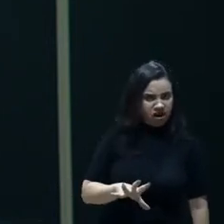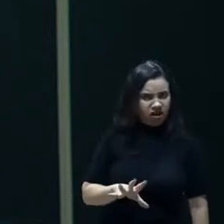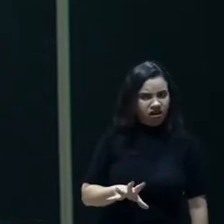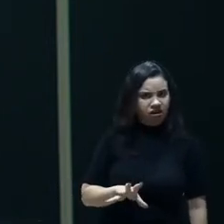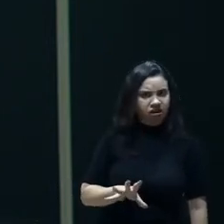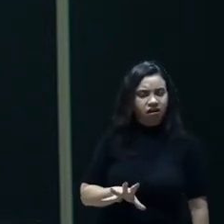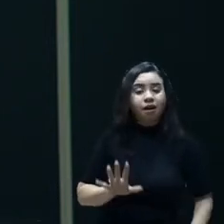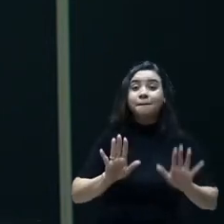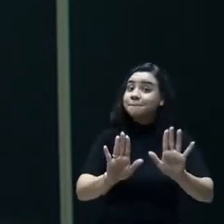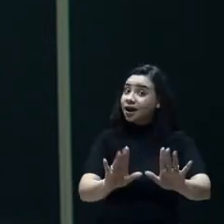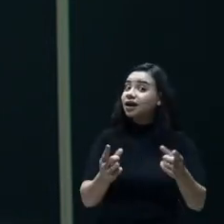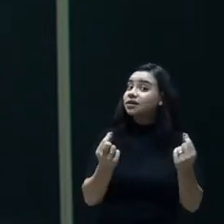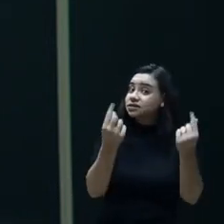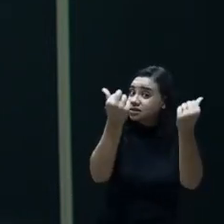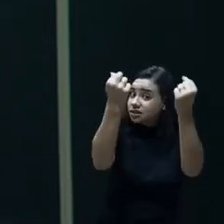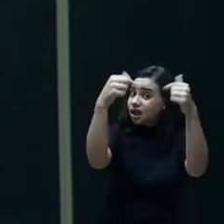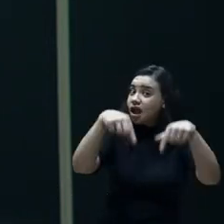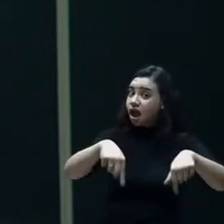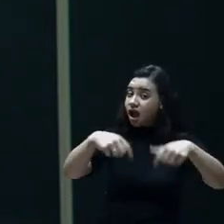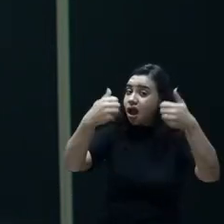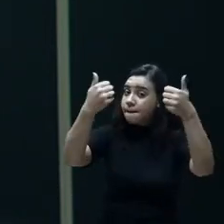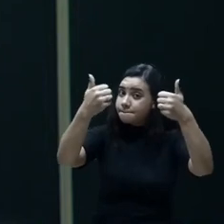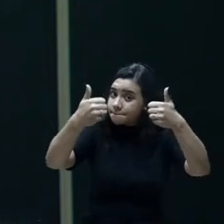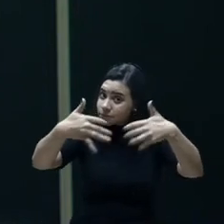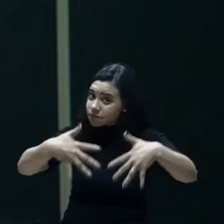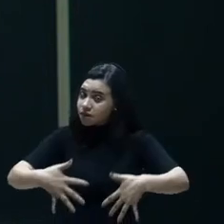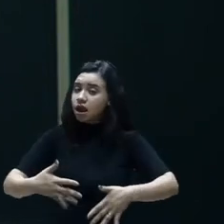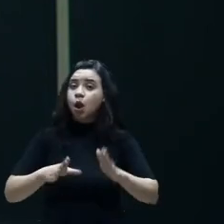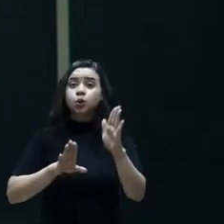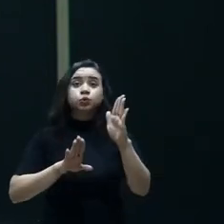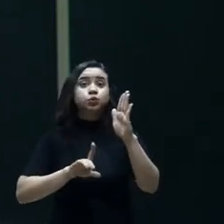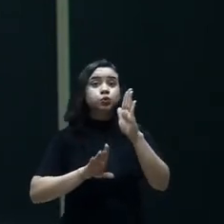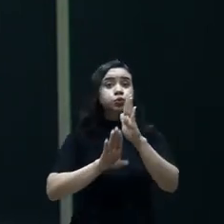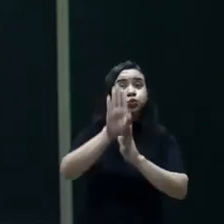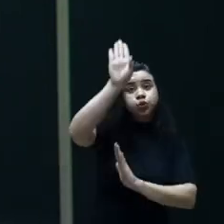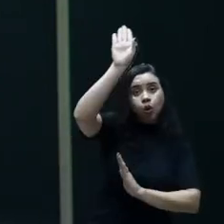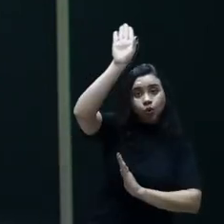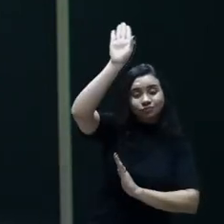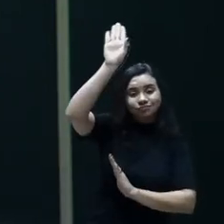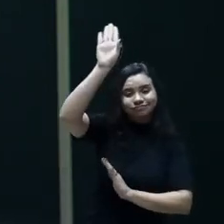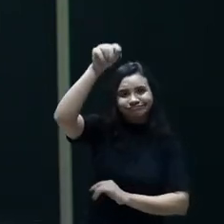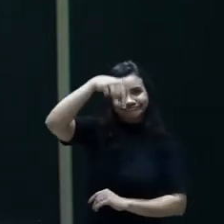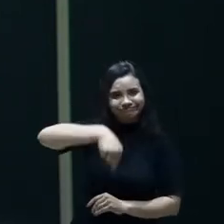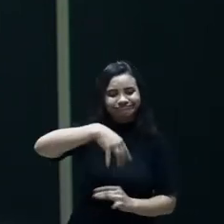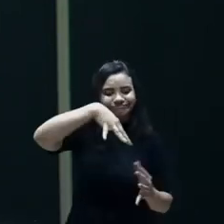Mas as riquezas aqui também é um tom de sucesso, de acordo com esse mundo.